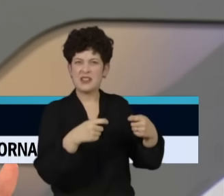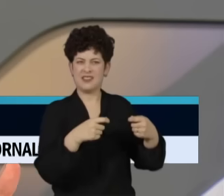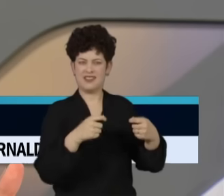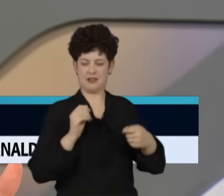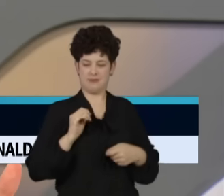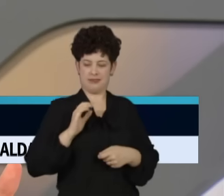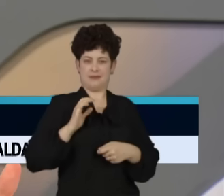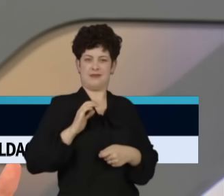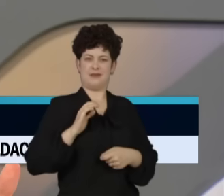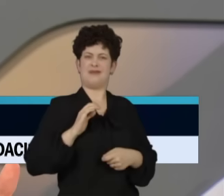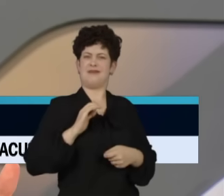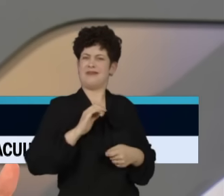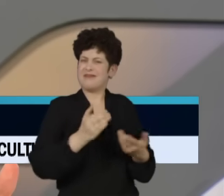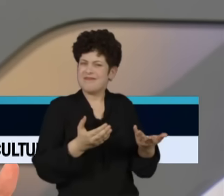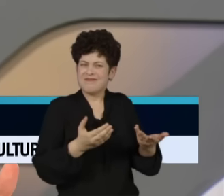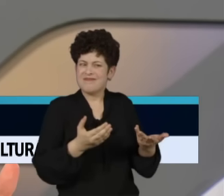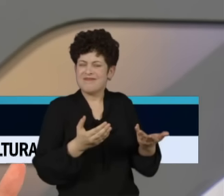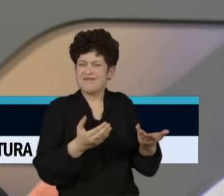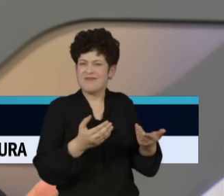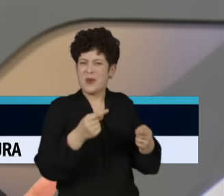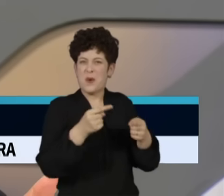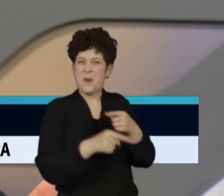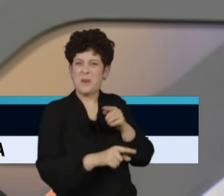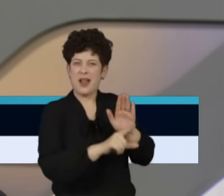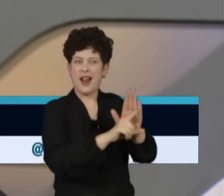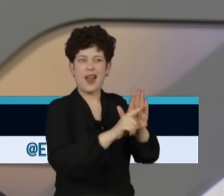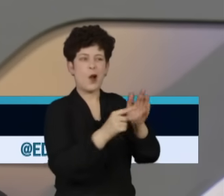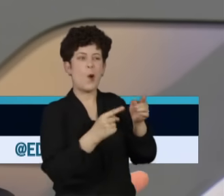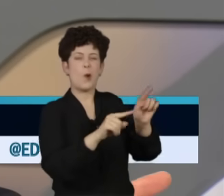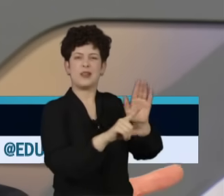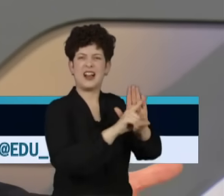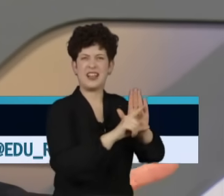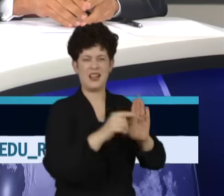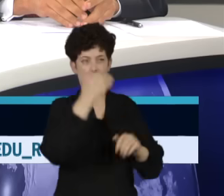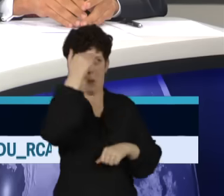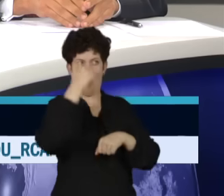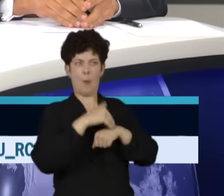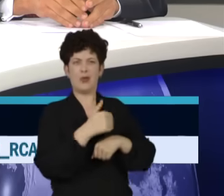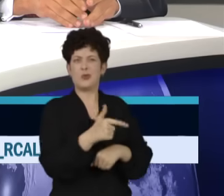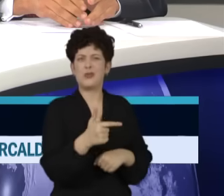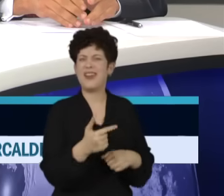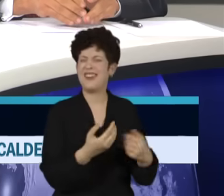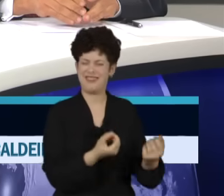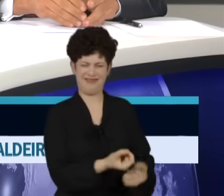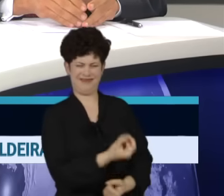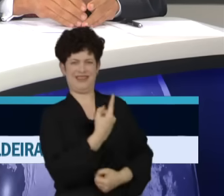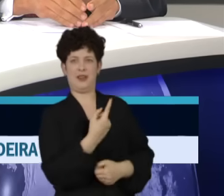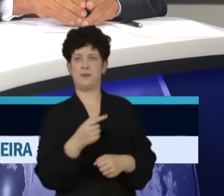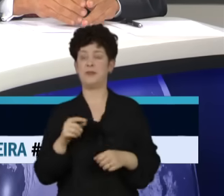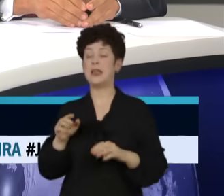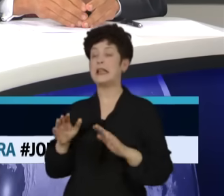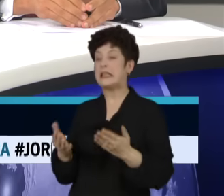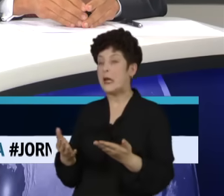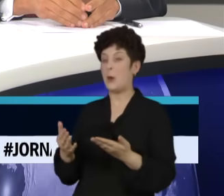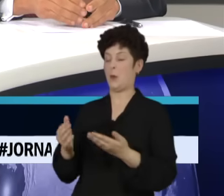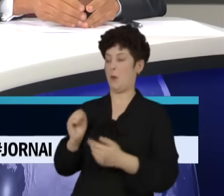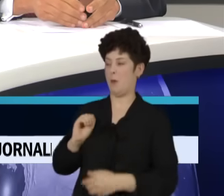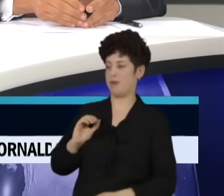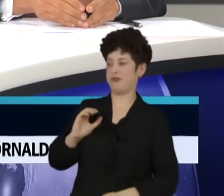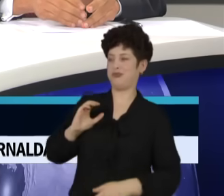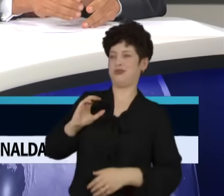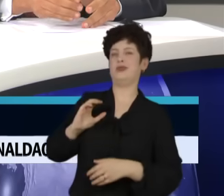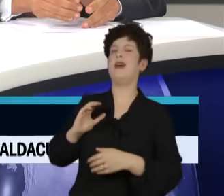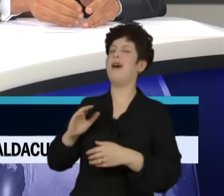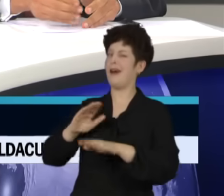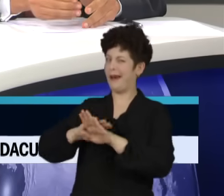enriquecer ilícitamente eh sem culpa? É, é muito estranho, né? O o nessa questão do enriquecimento ilícito, é evidente que o dolo